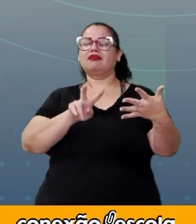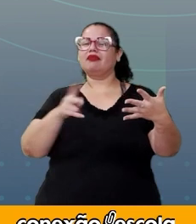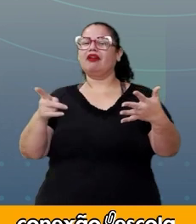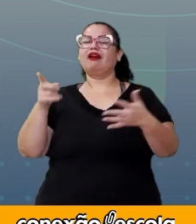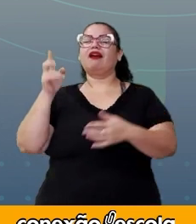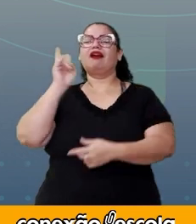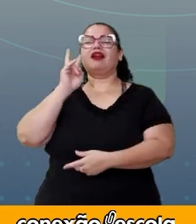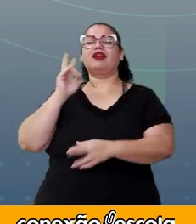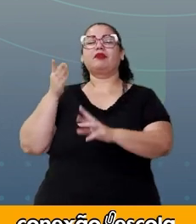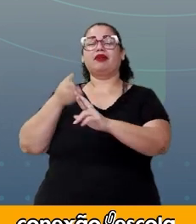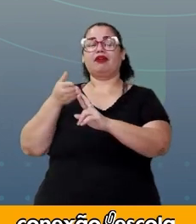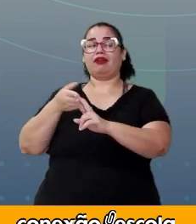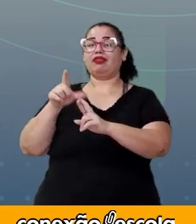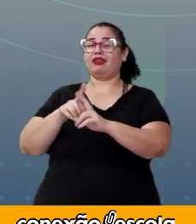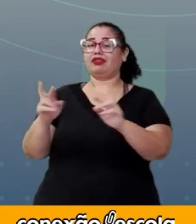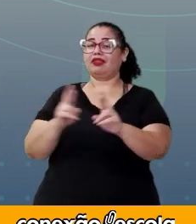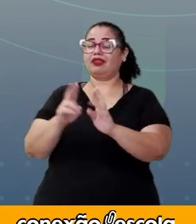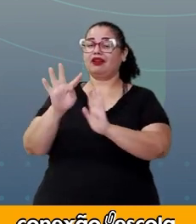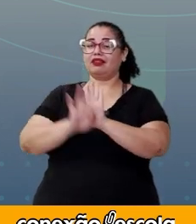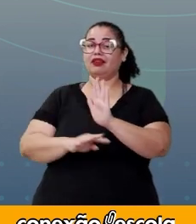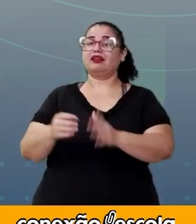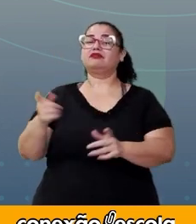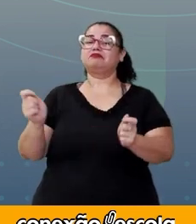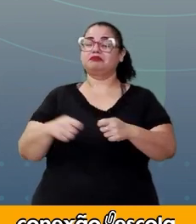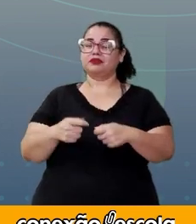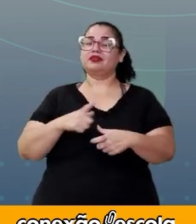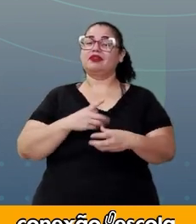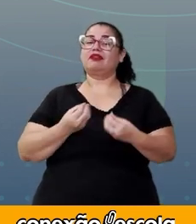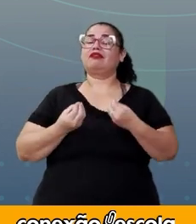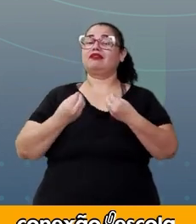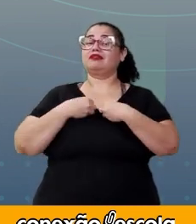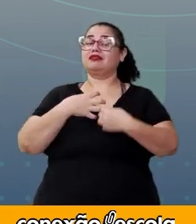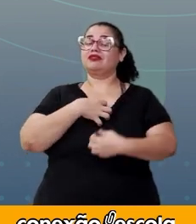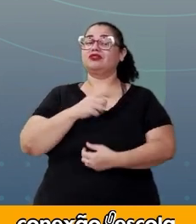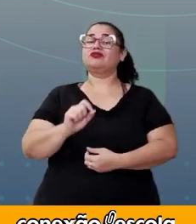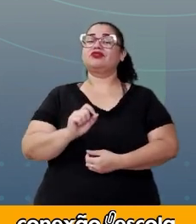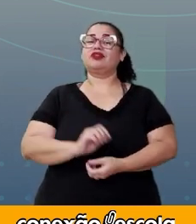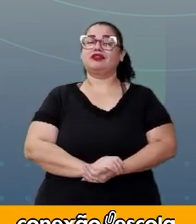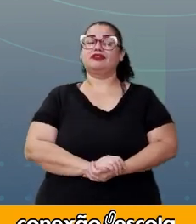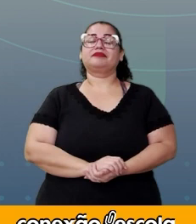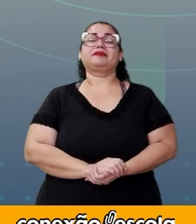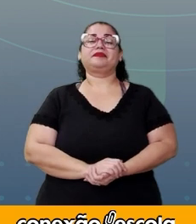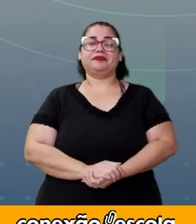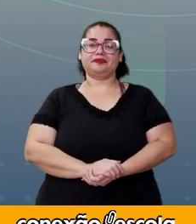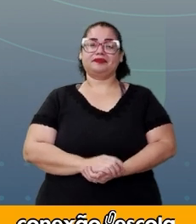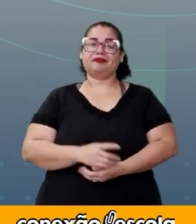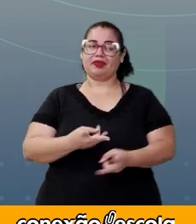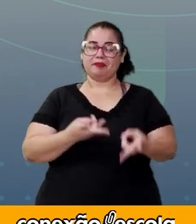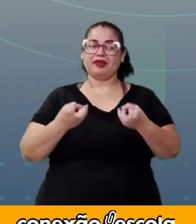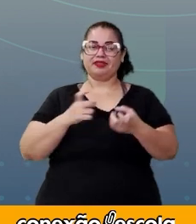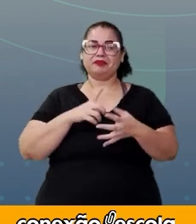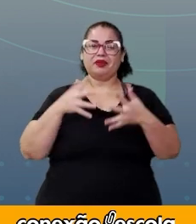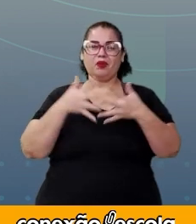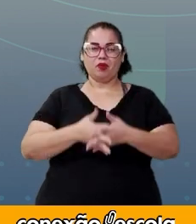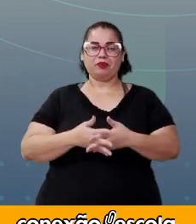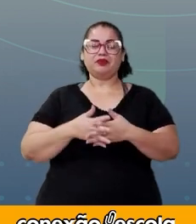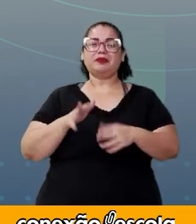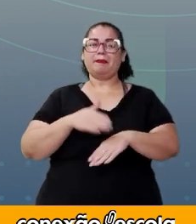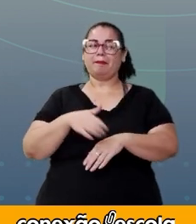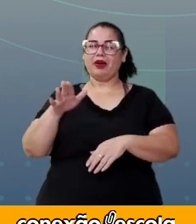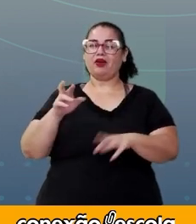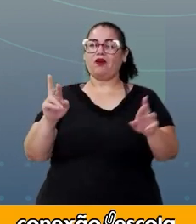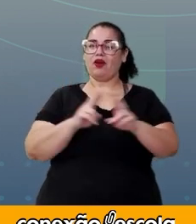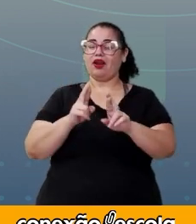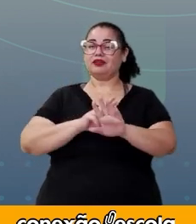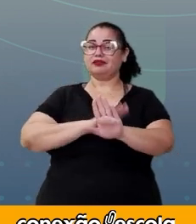efeito essa relação dentro desse novo texto pode causar. Perceba então que existe uma complexidade um pouco maior nessa